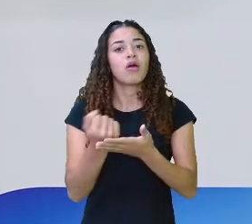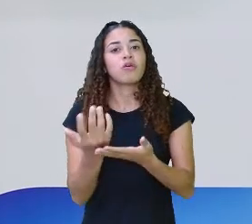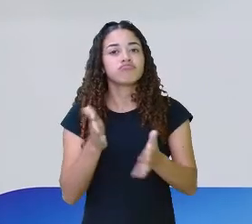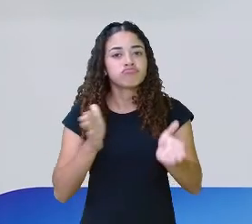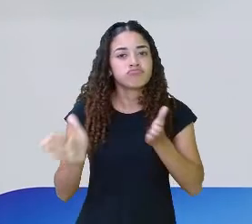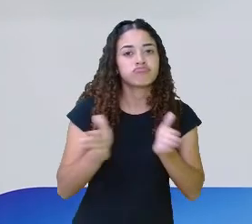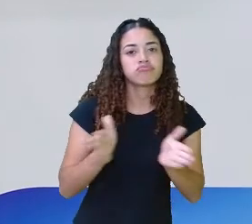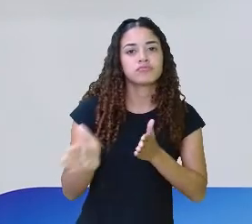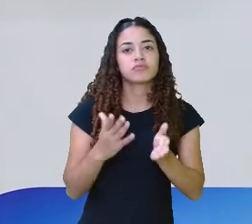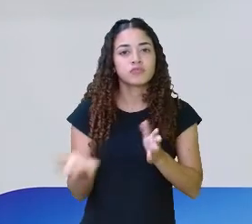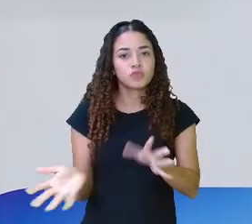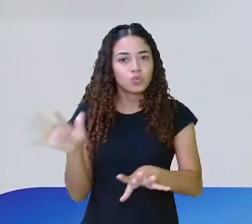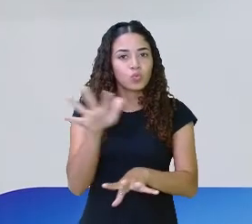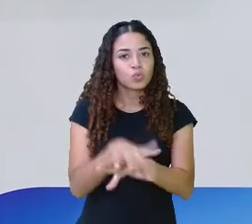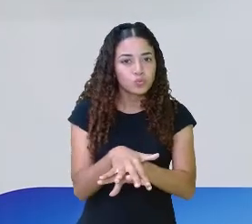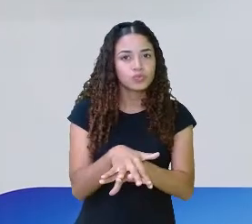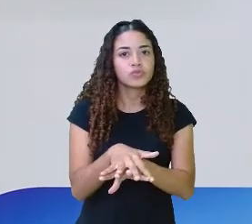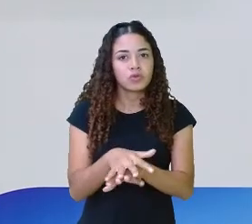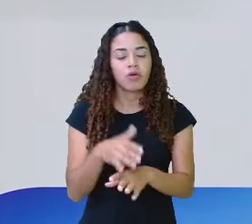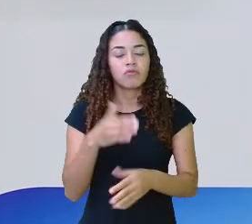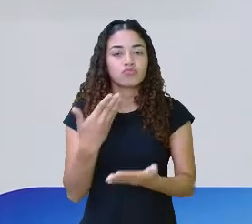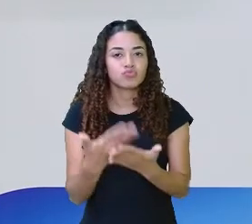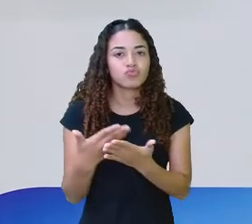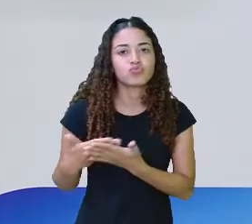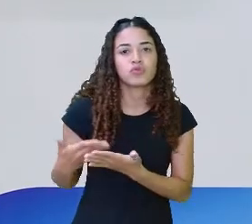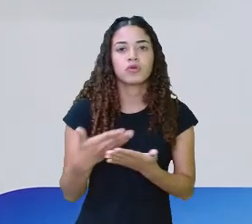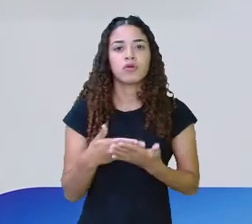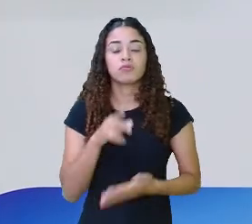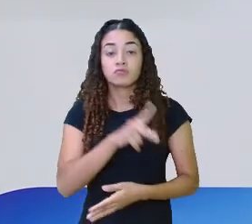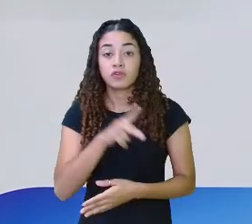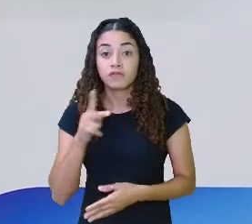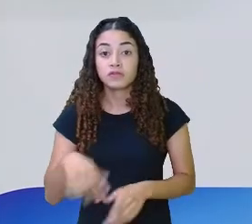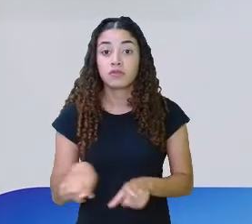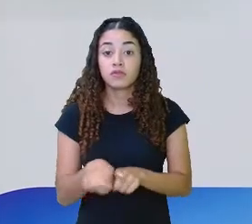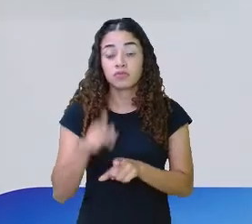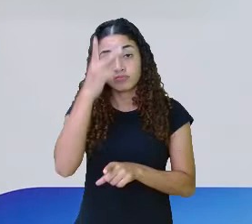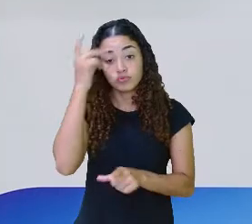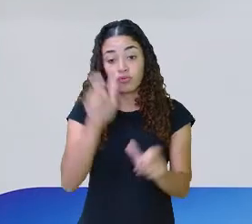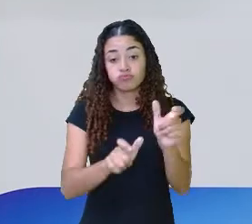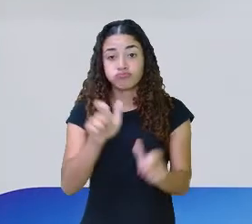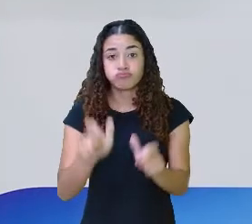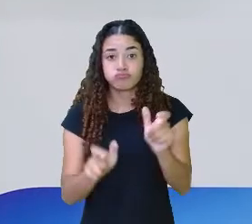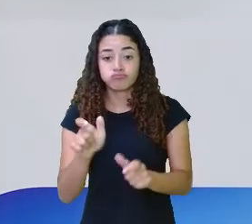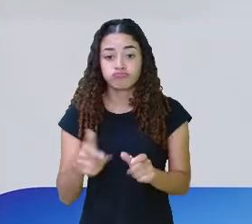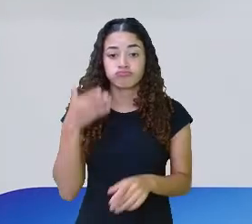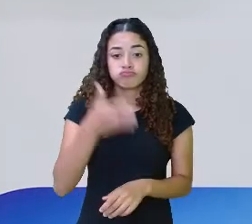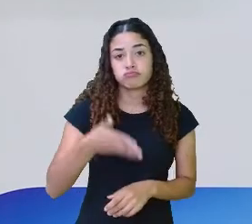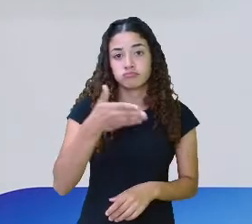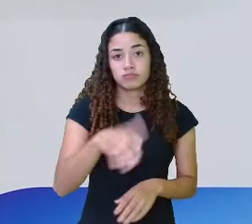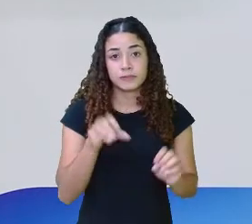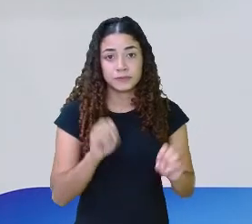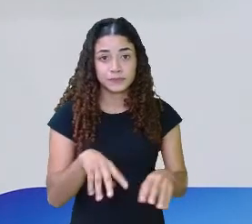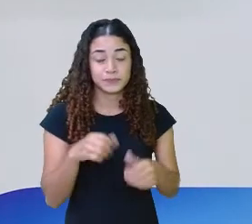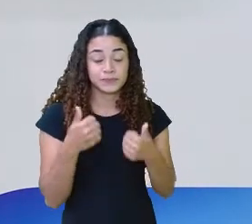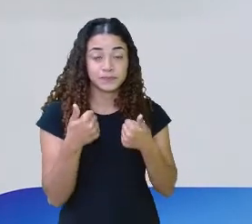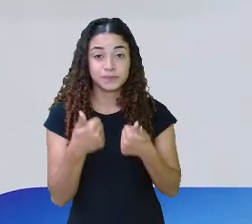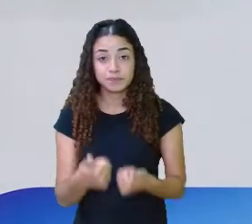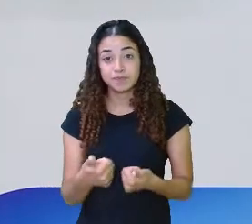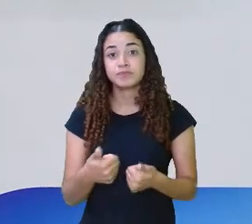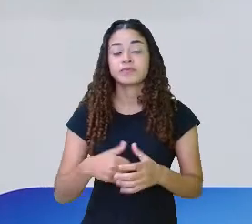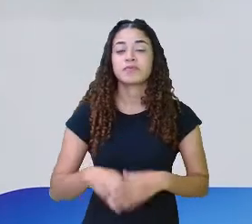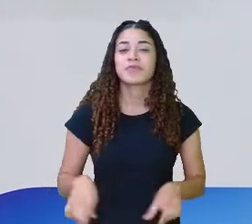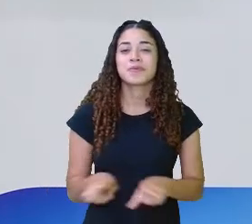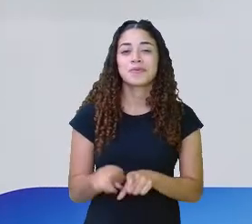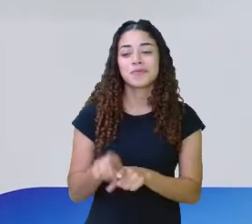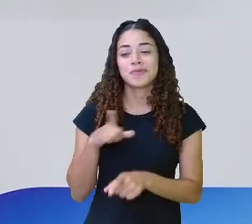acessibilidade com todos os estudantes, professores e todas as pessoas que acessam nossas aulas, tá bom? E também temos